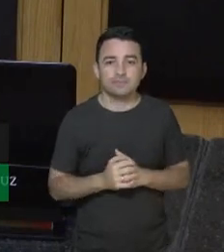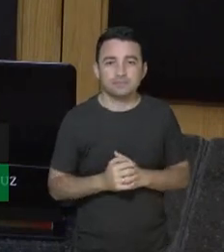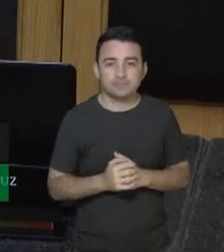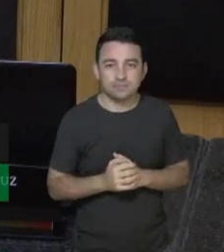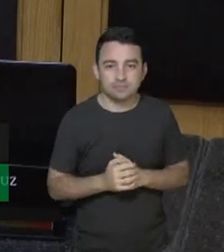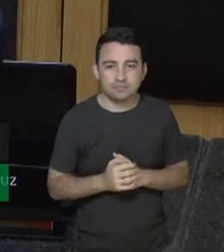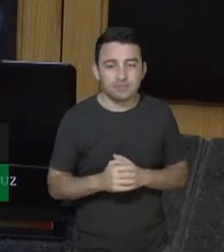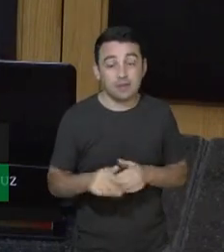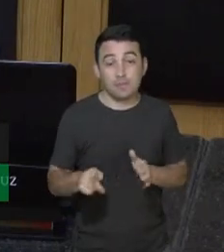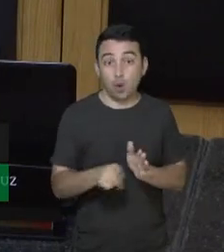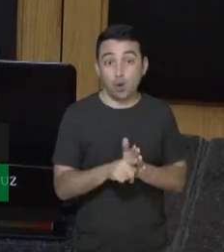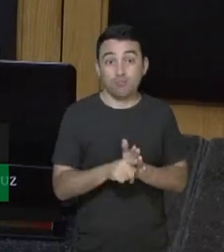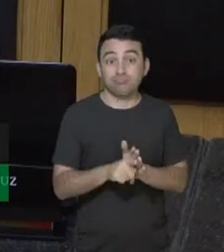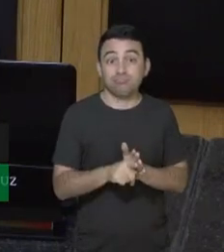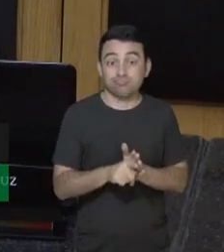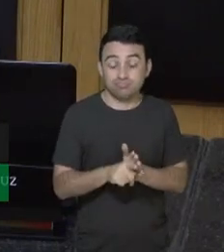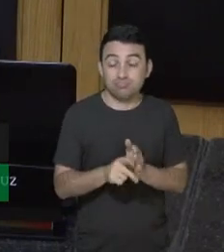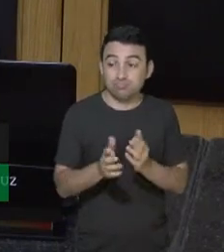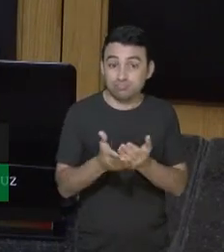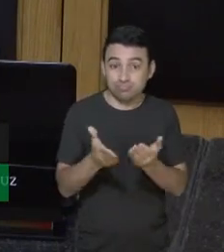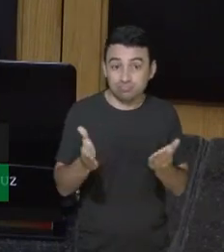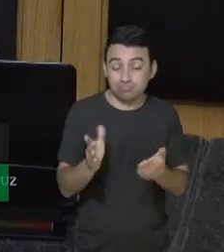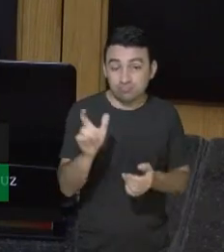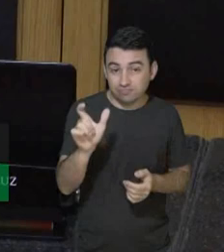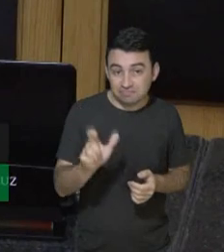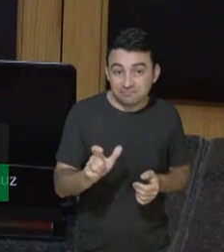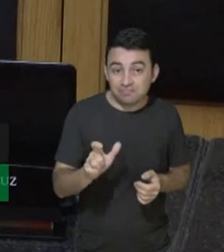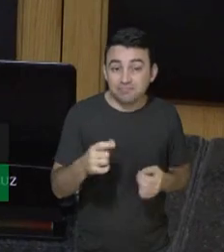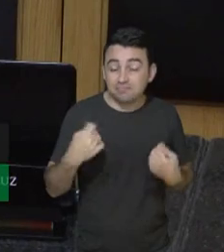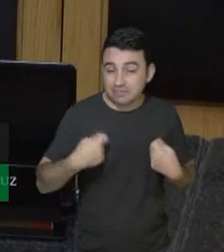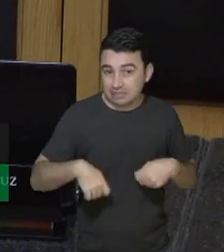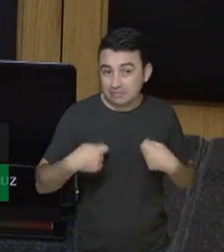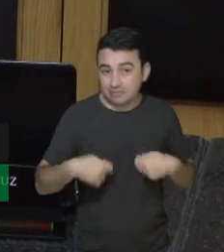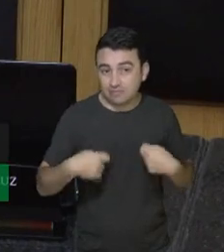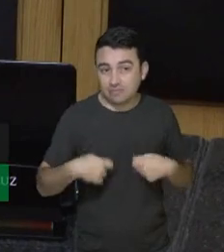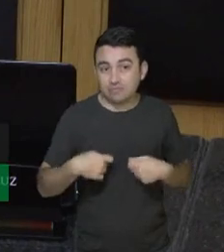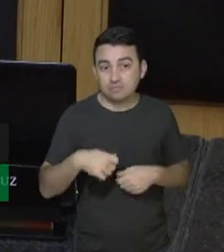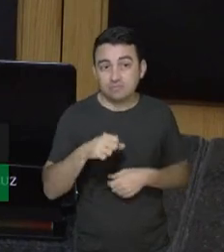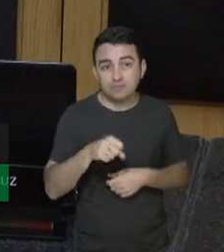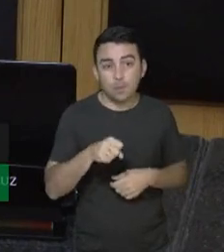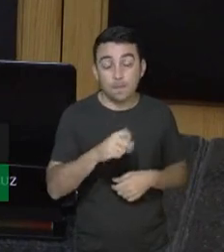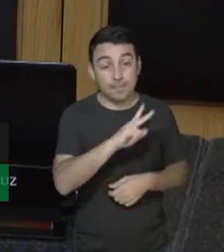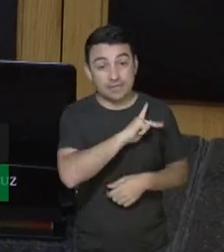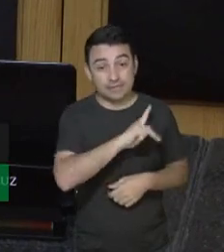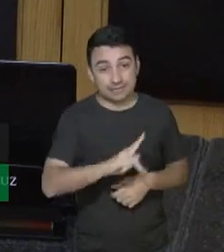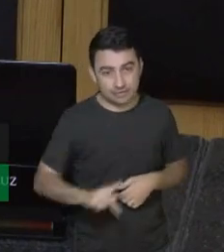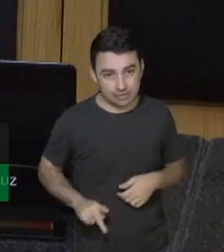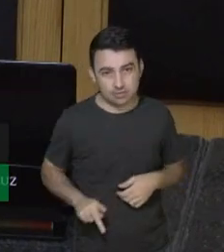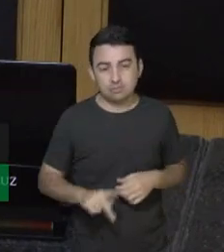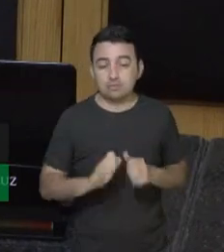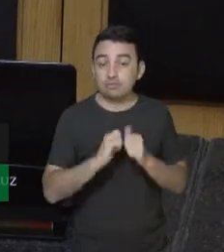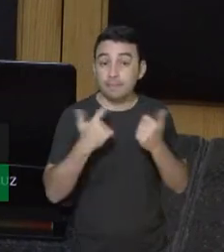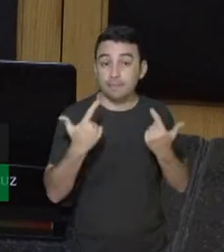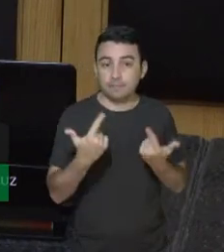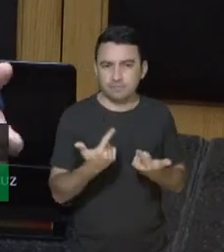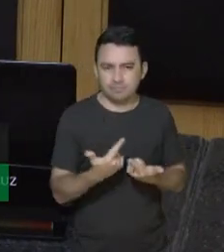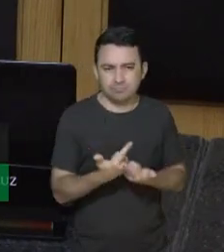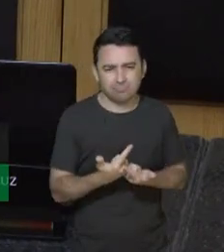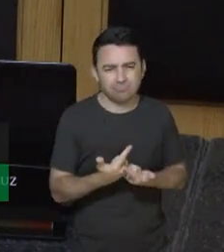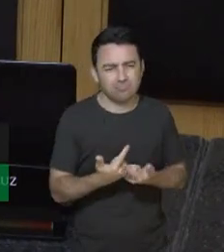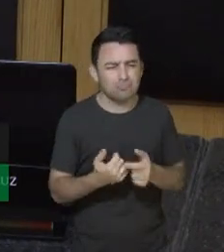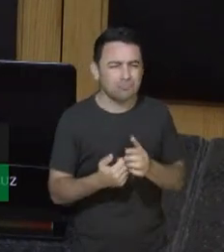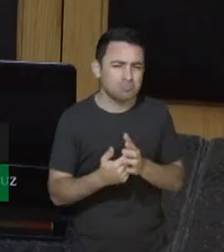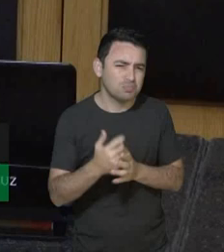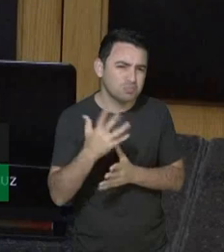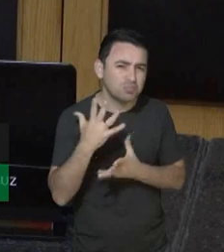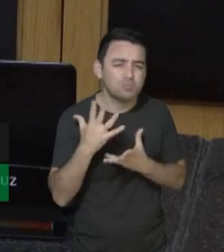da figura ímpar que tem que ser o presidente de uma casa onde tantas posições